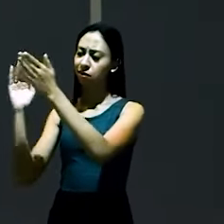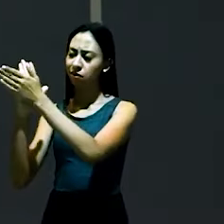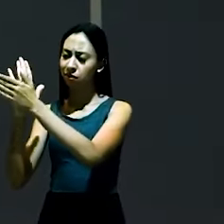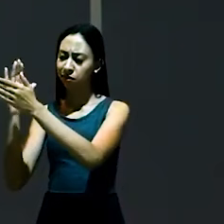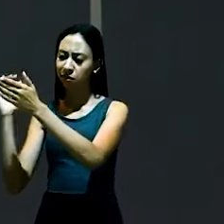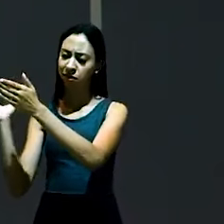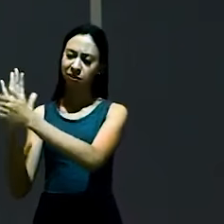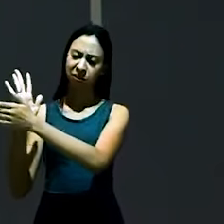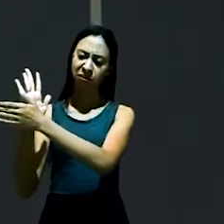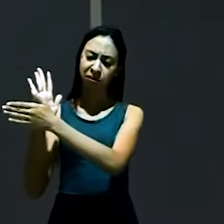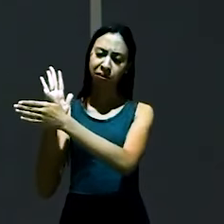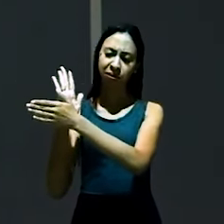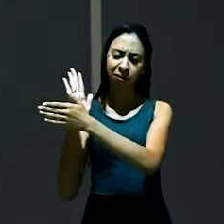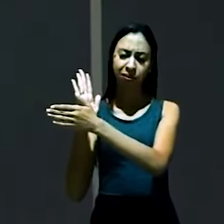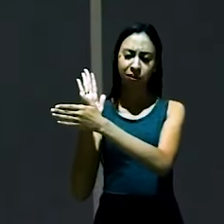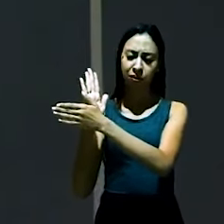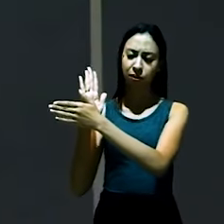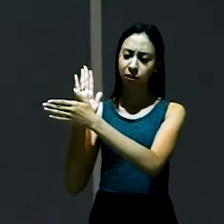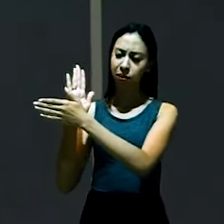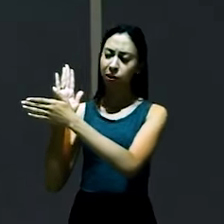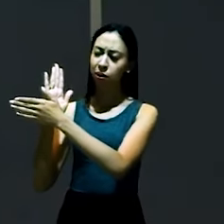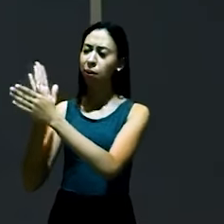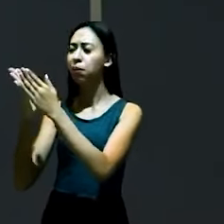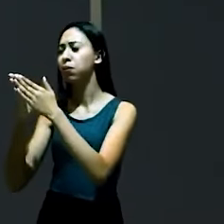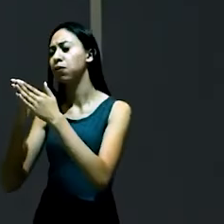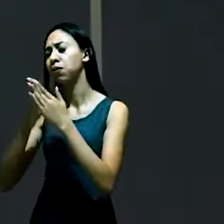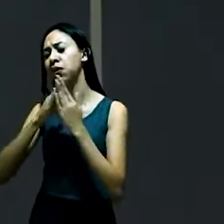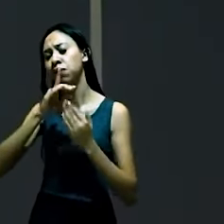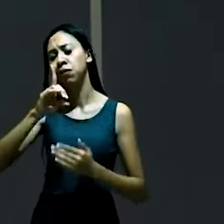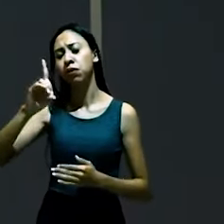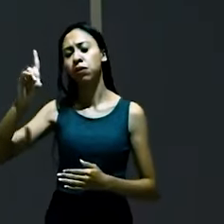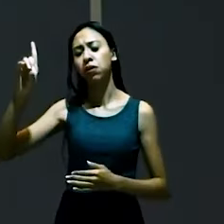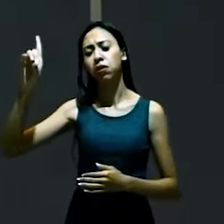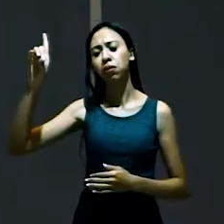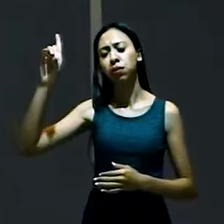entra, papai querido, com providência na vida dos teus filhos.